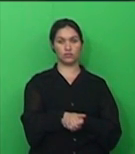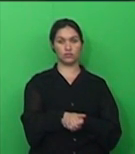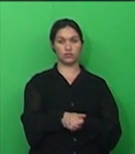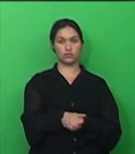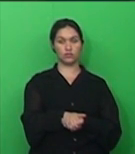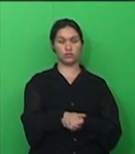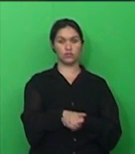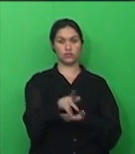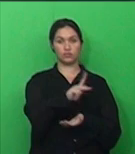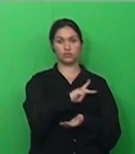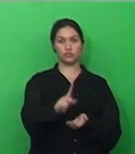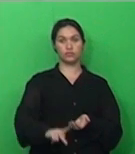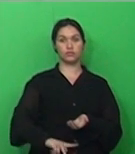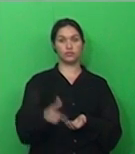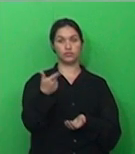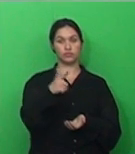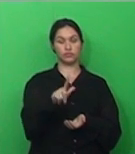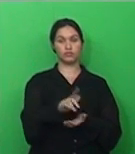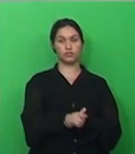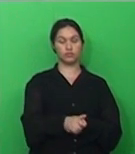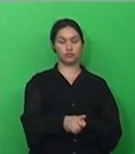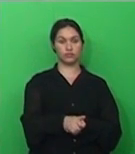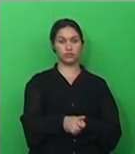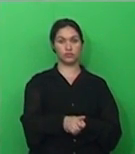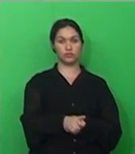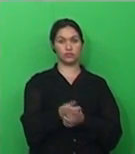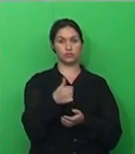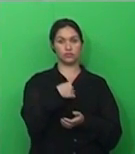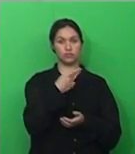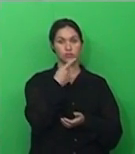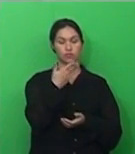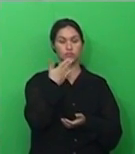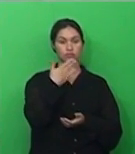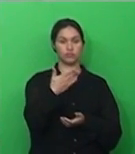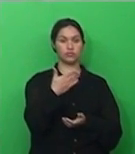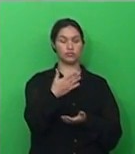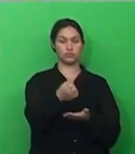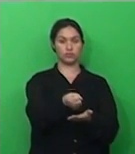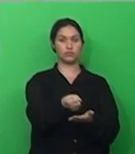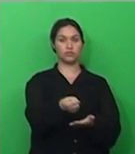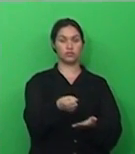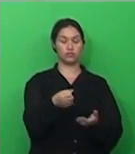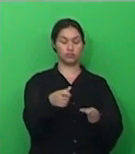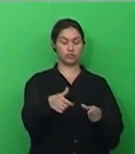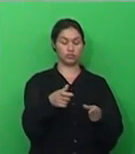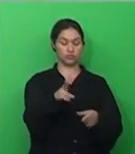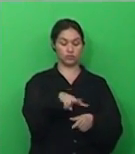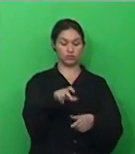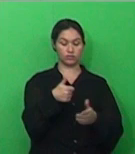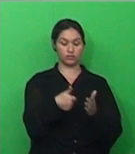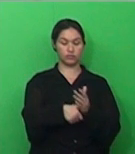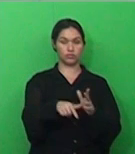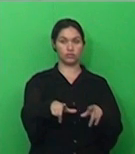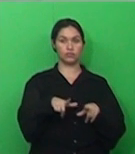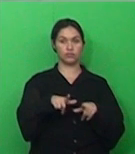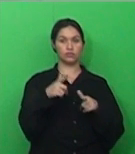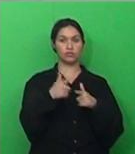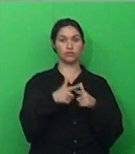Senhor presidente, mais uma vez uma tribuna, pedindo o apoio, né, dos vereadores, que, por incrível que